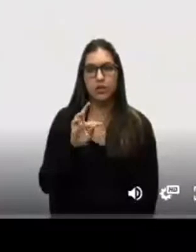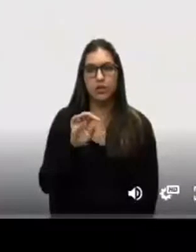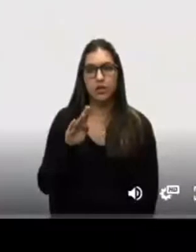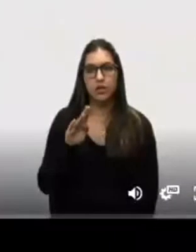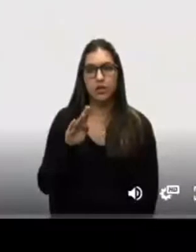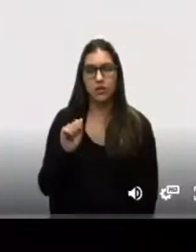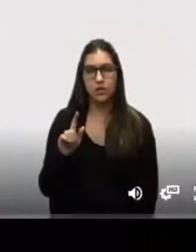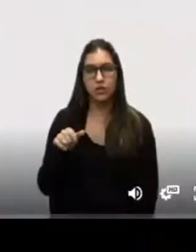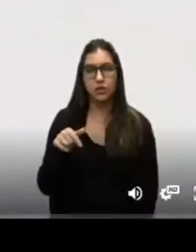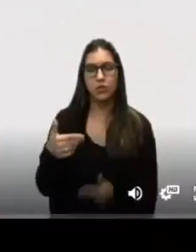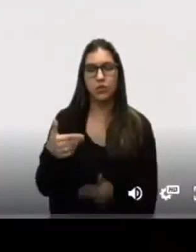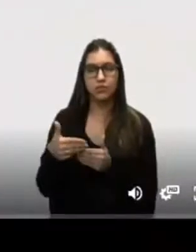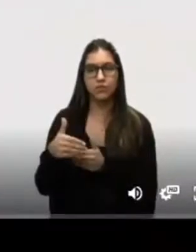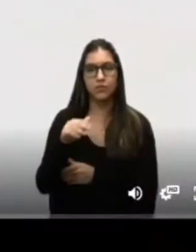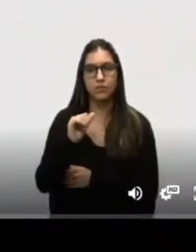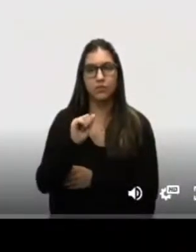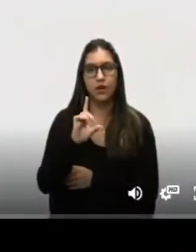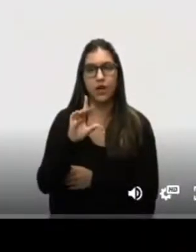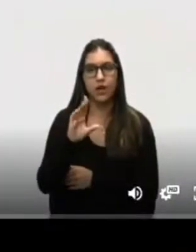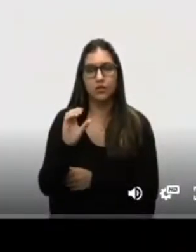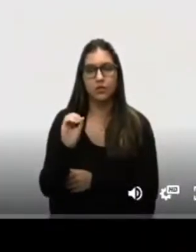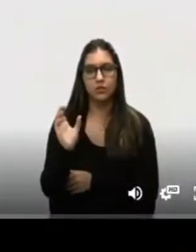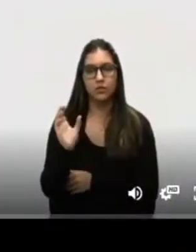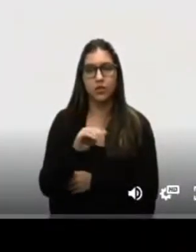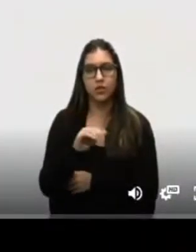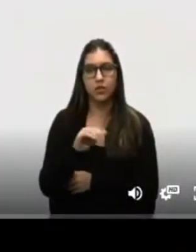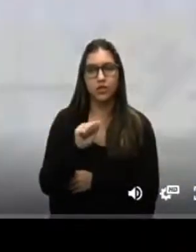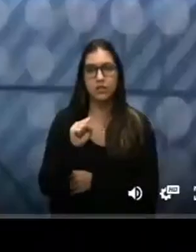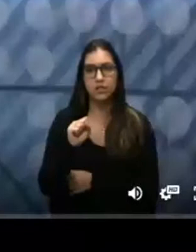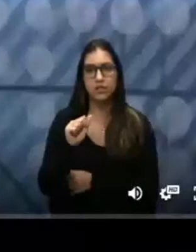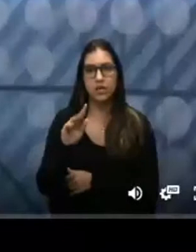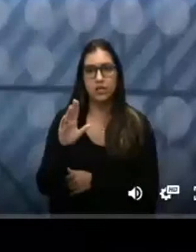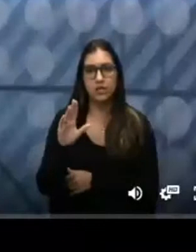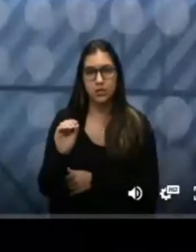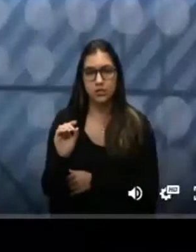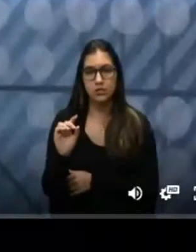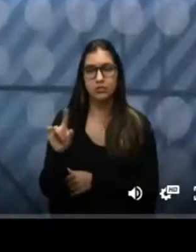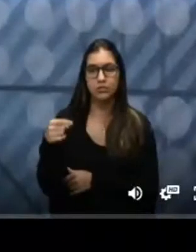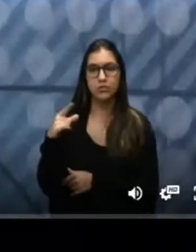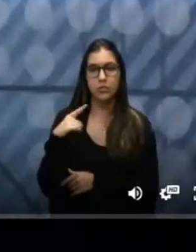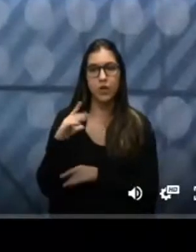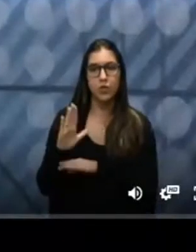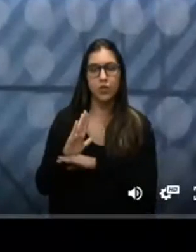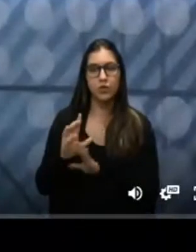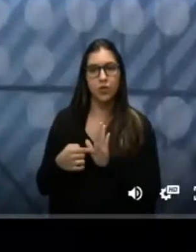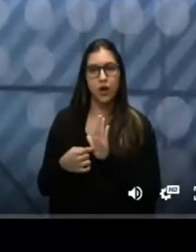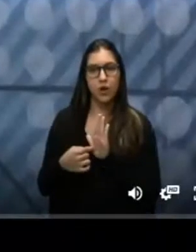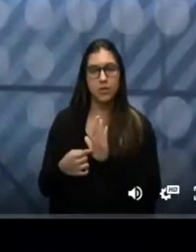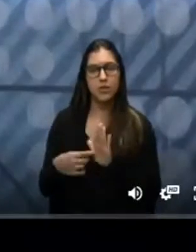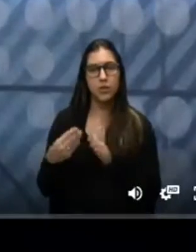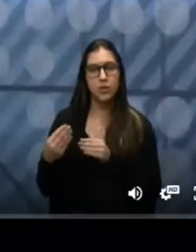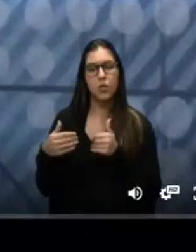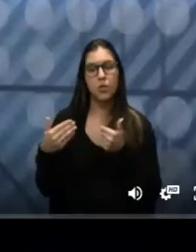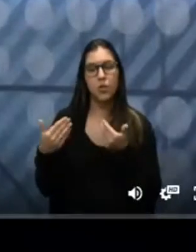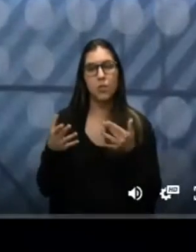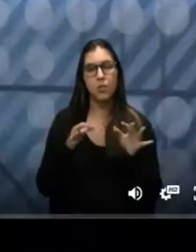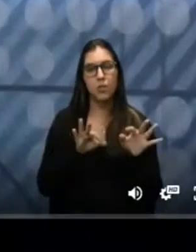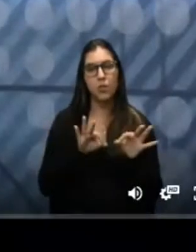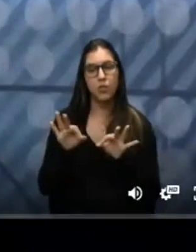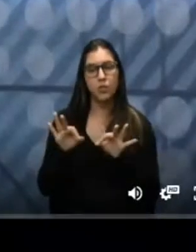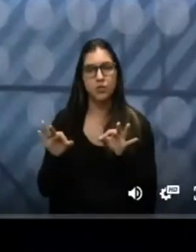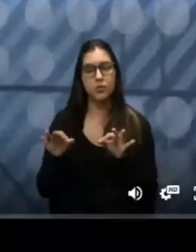de fusão do ácido salicílico. Então, nós temos a seguir um vídeo que vai apresentar qual que é o procedimento